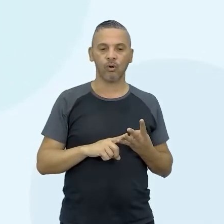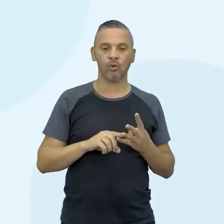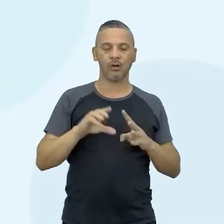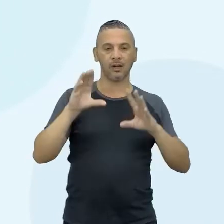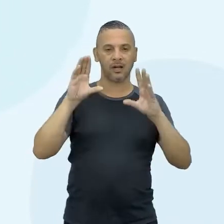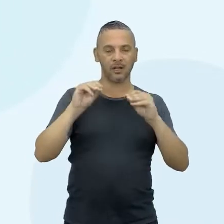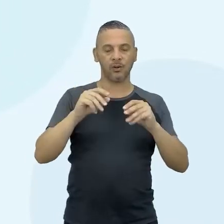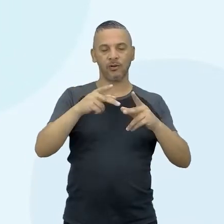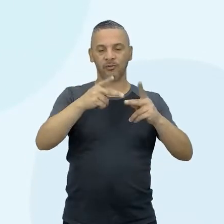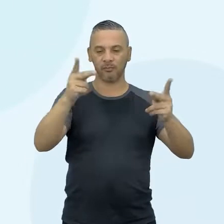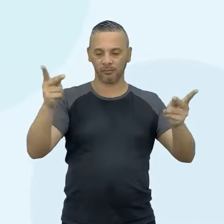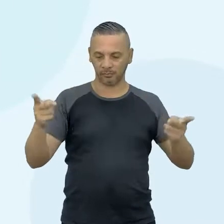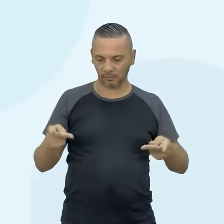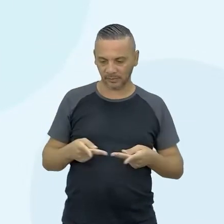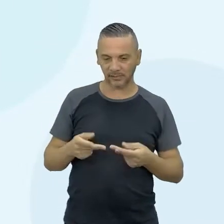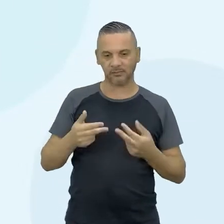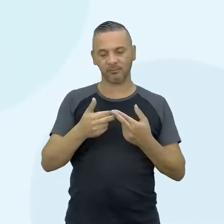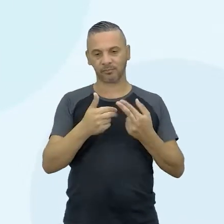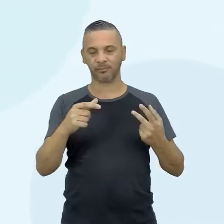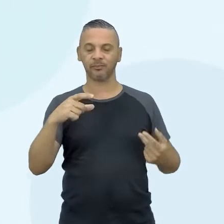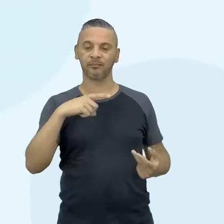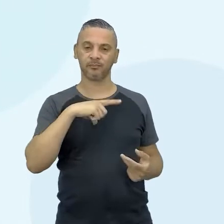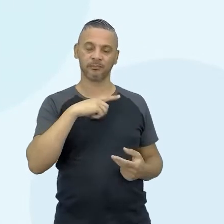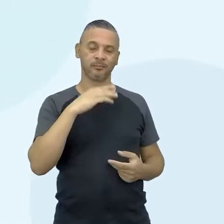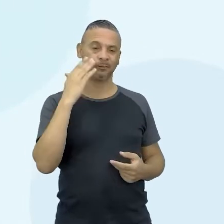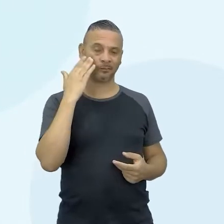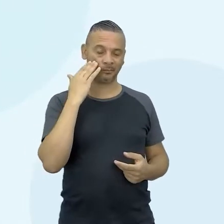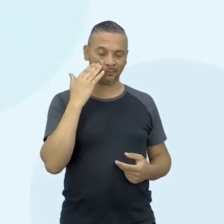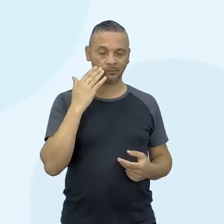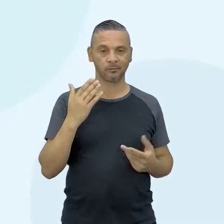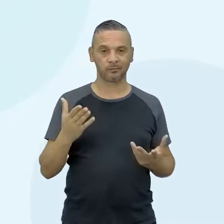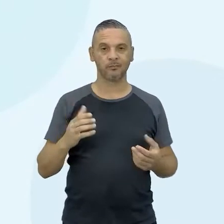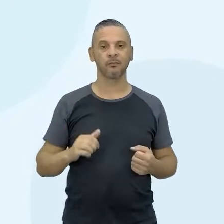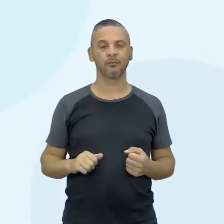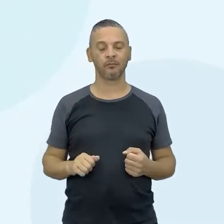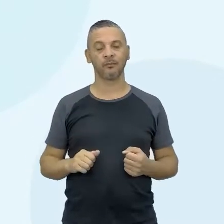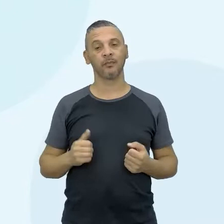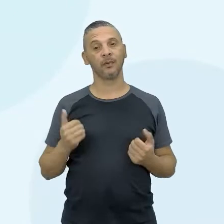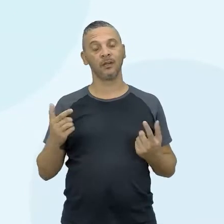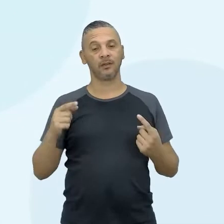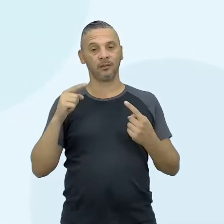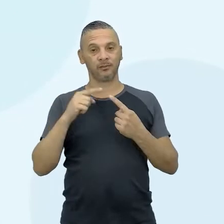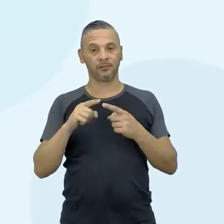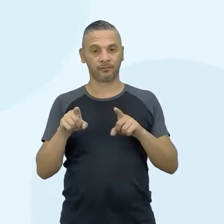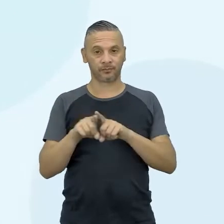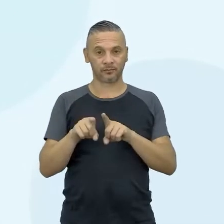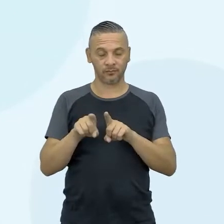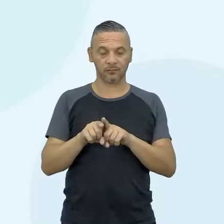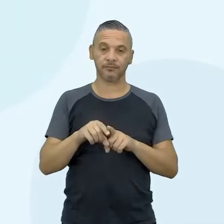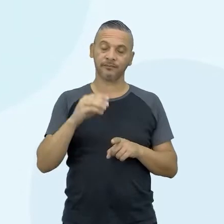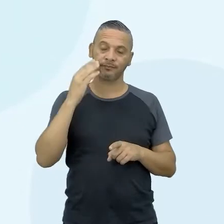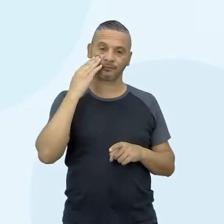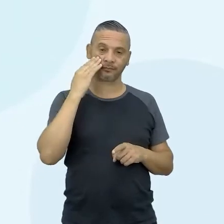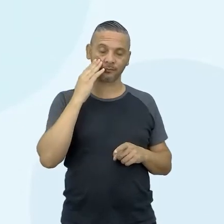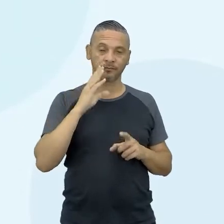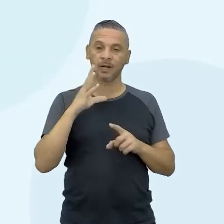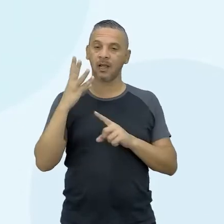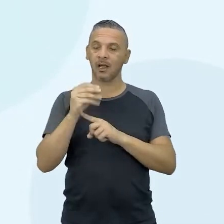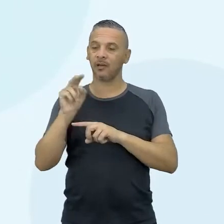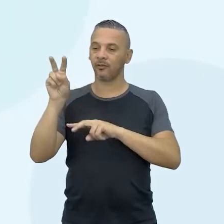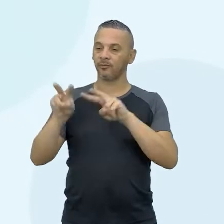lá, uma pizzaria. Ah, boa, e, sei legal. lá, uma lanchonete. Então, Uma exposição de arte que só acontece à noite